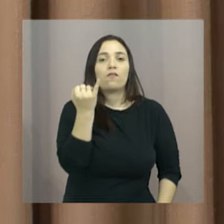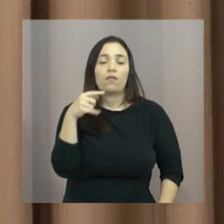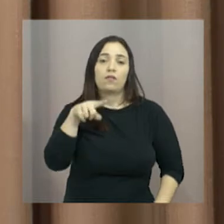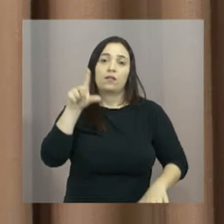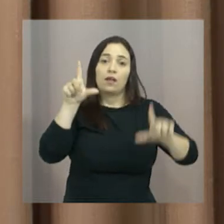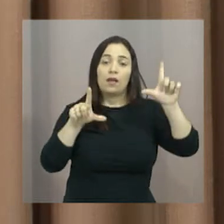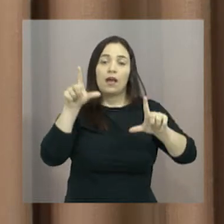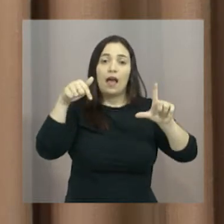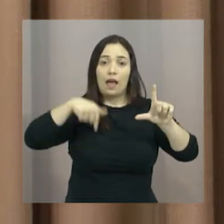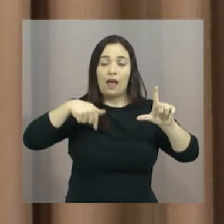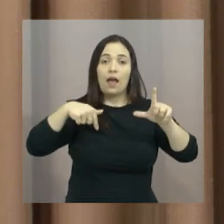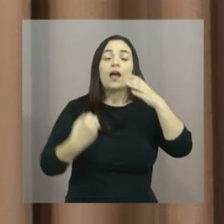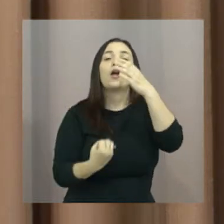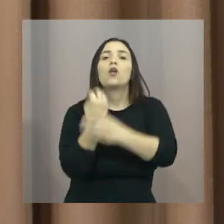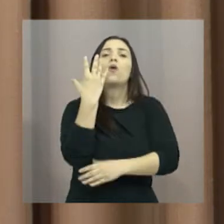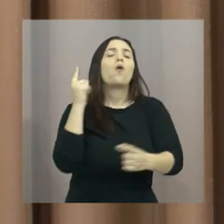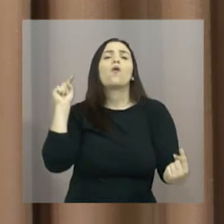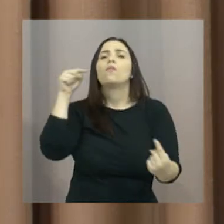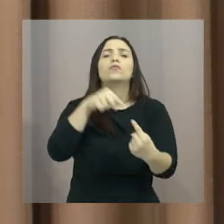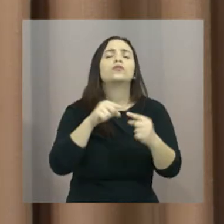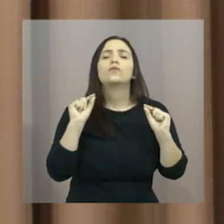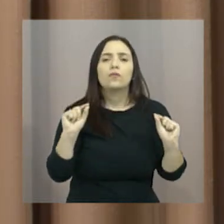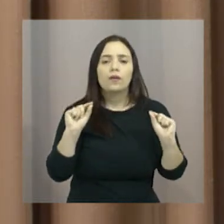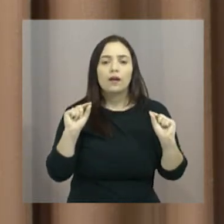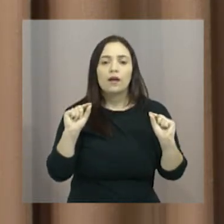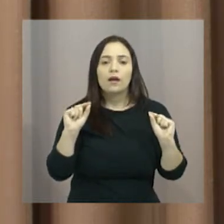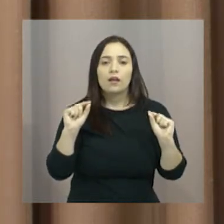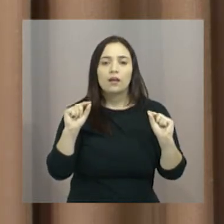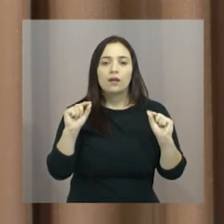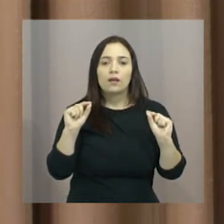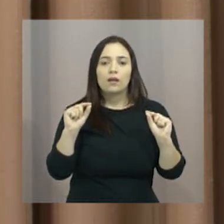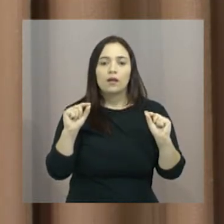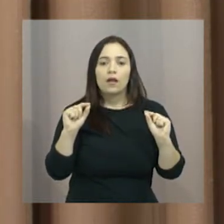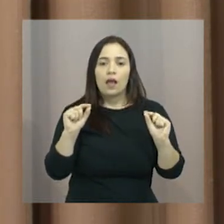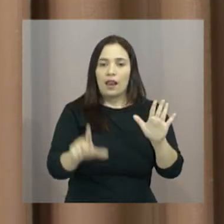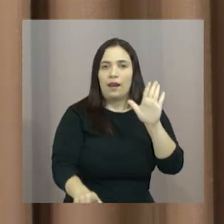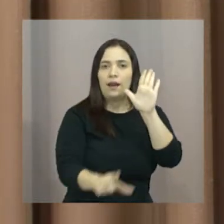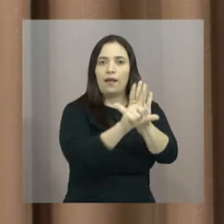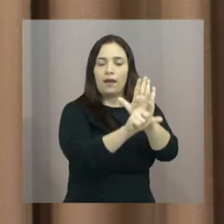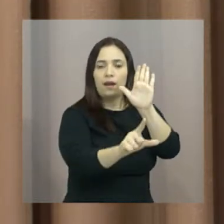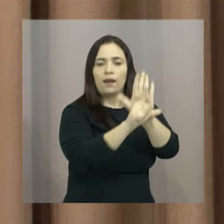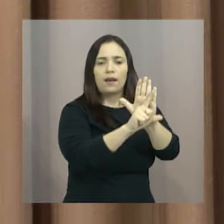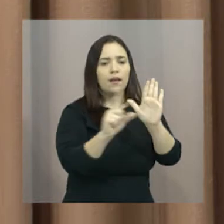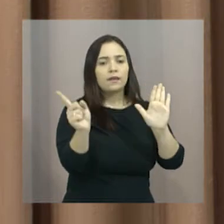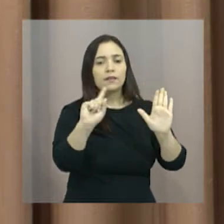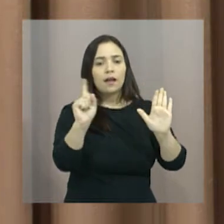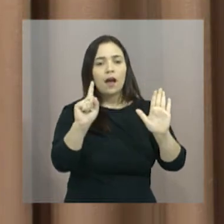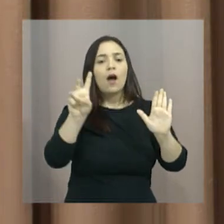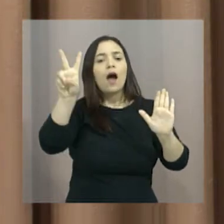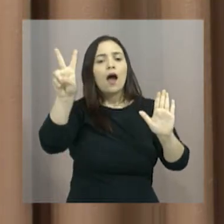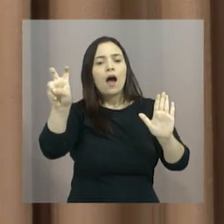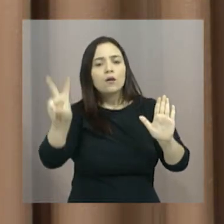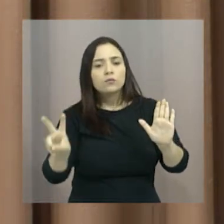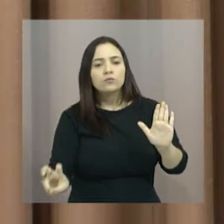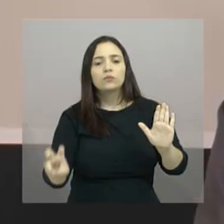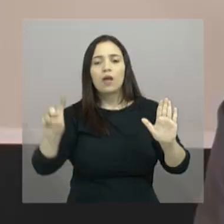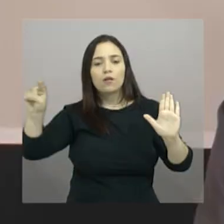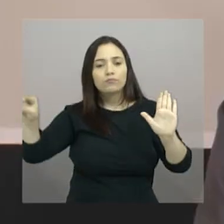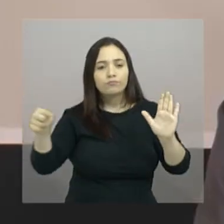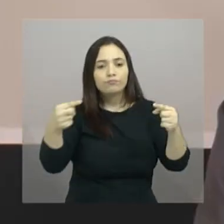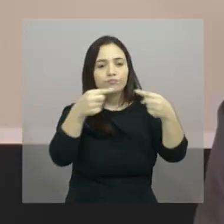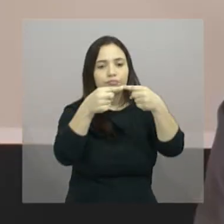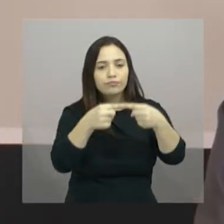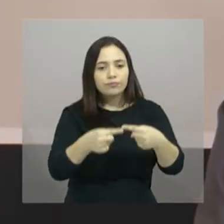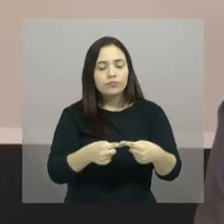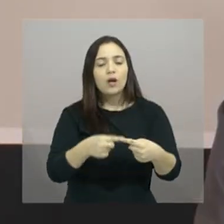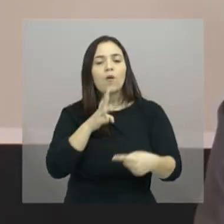foi criado com o propósito não de se falar especificamente de legislação, mas os assuntos relacionados às leis e que as pessoas